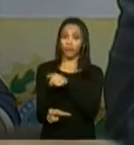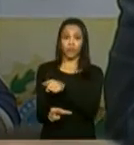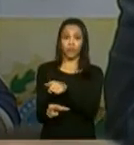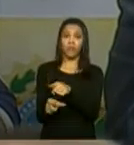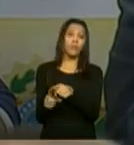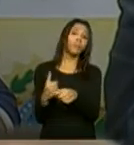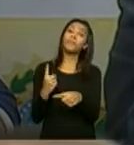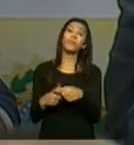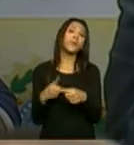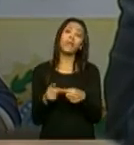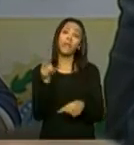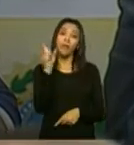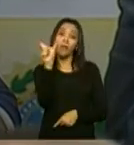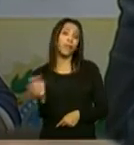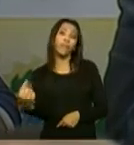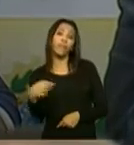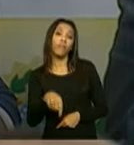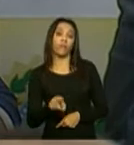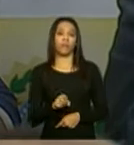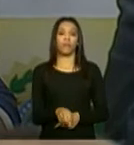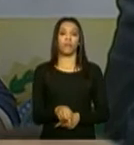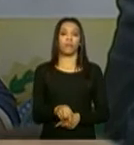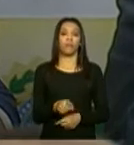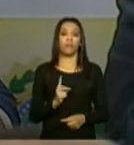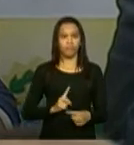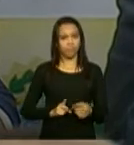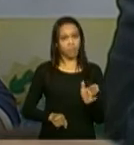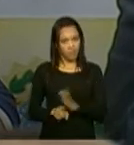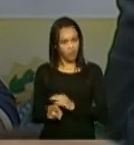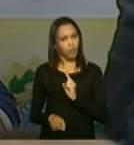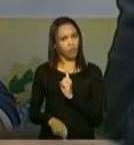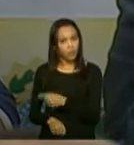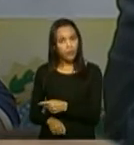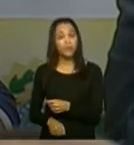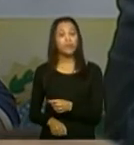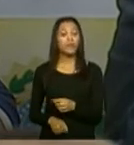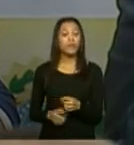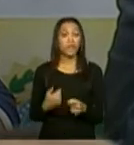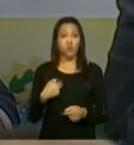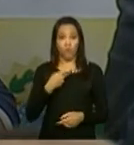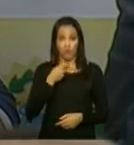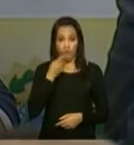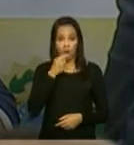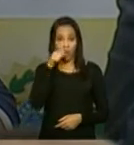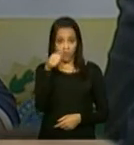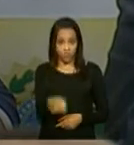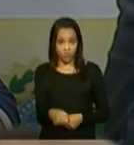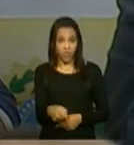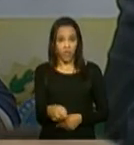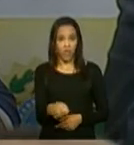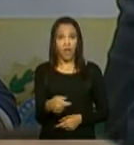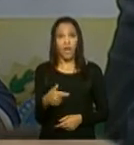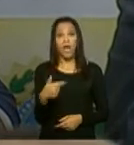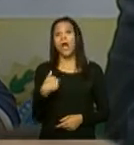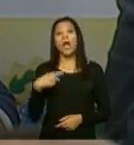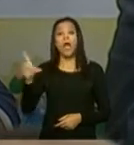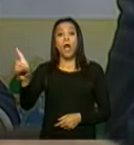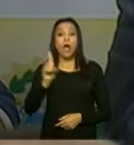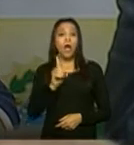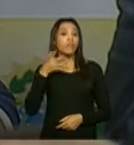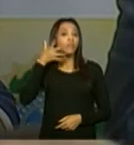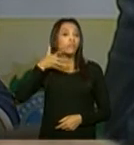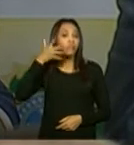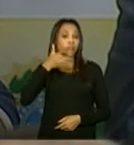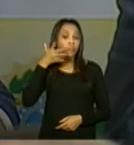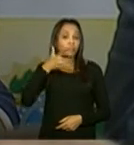a a solenidade eu volto e volto a dizer e afirmar o que eu disse ah a fala do ministro edson